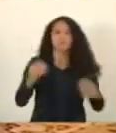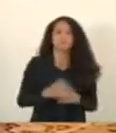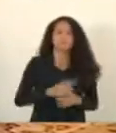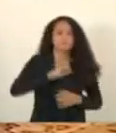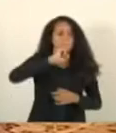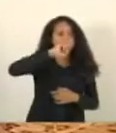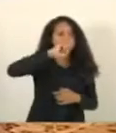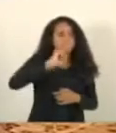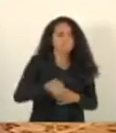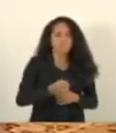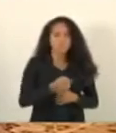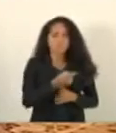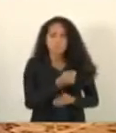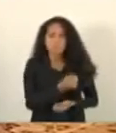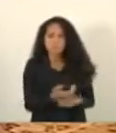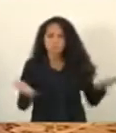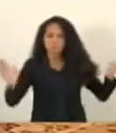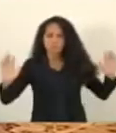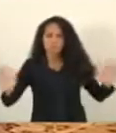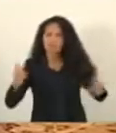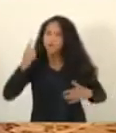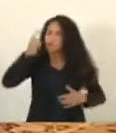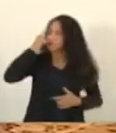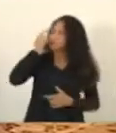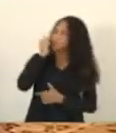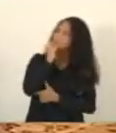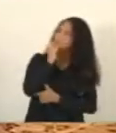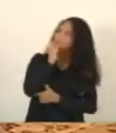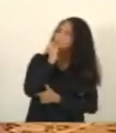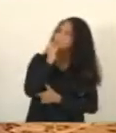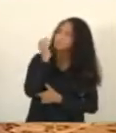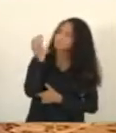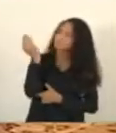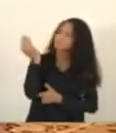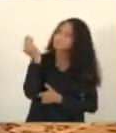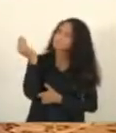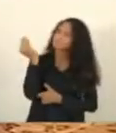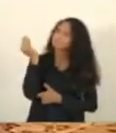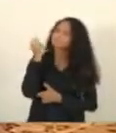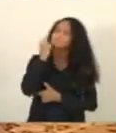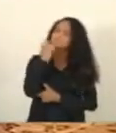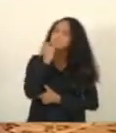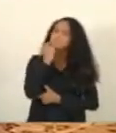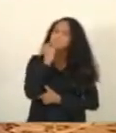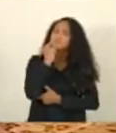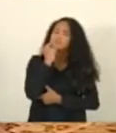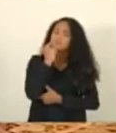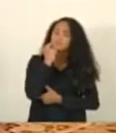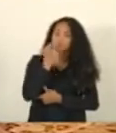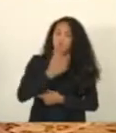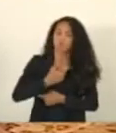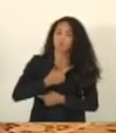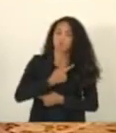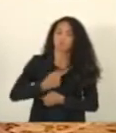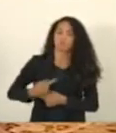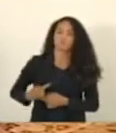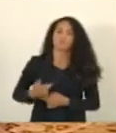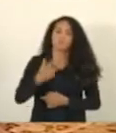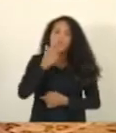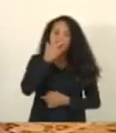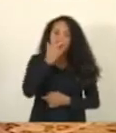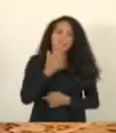já entregamos. Aí eu penso, deputado Carlos Von, que o governador é um